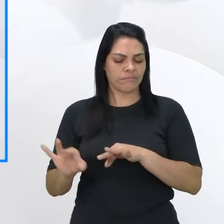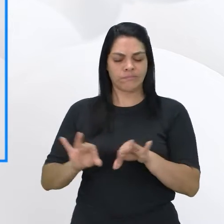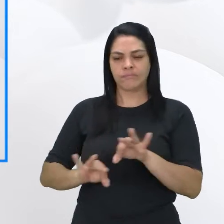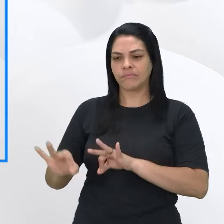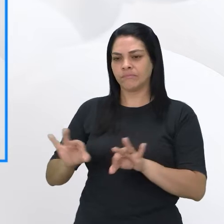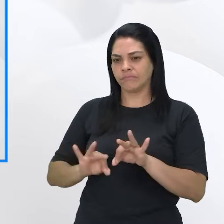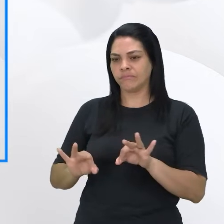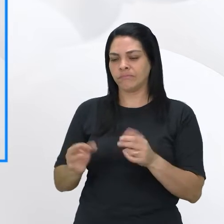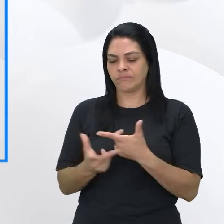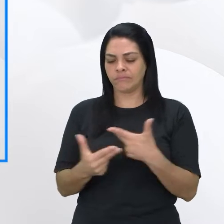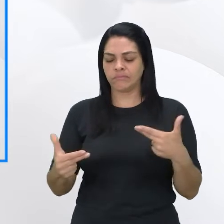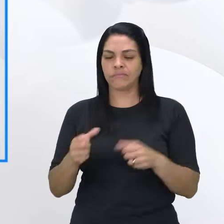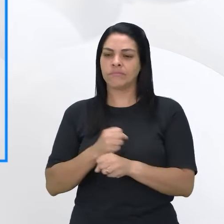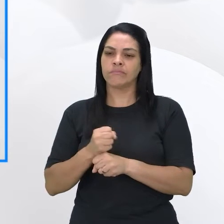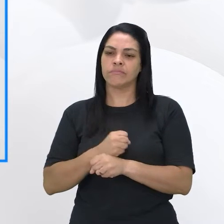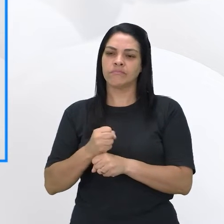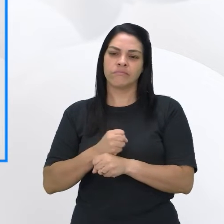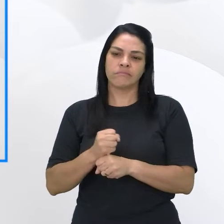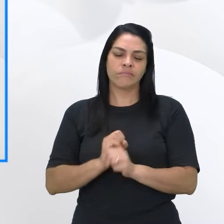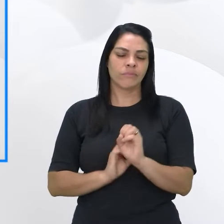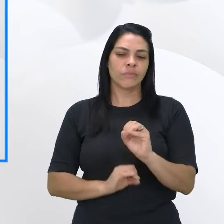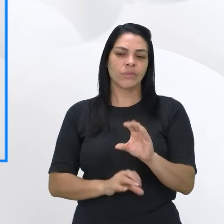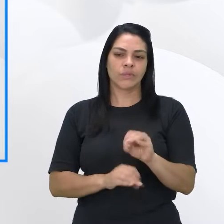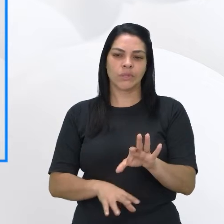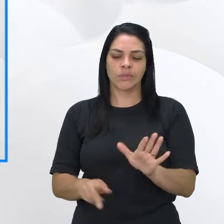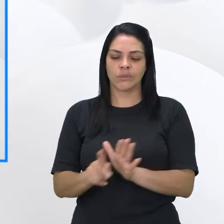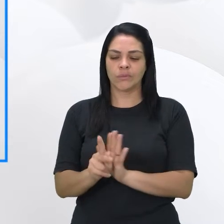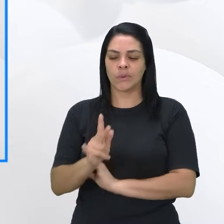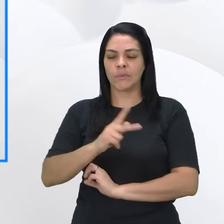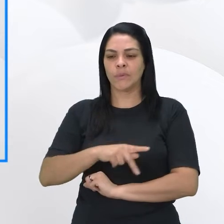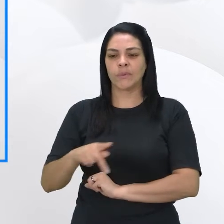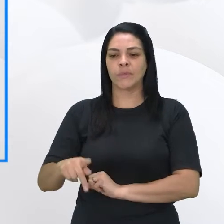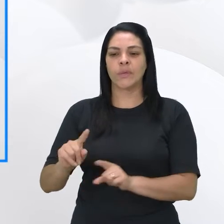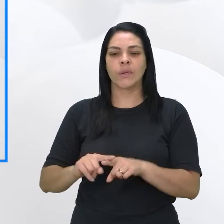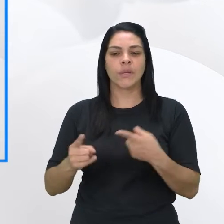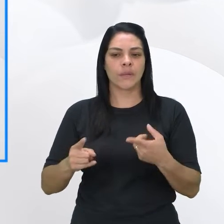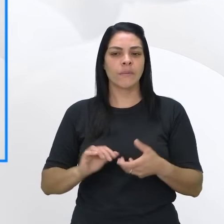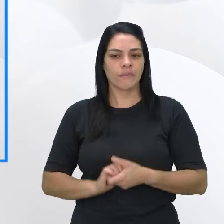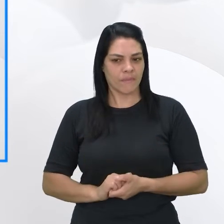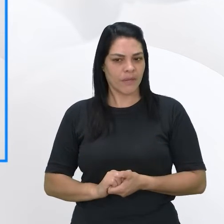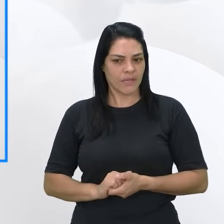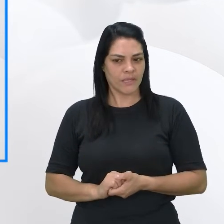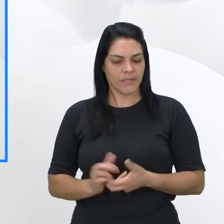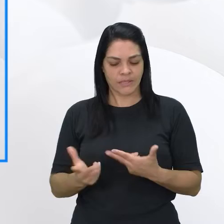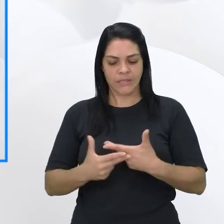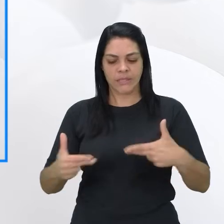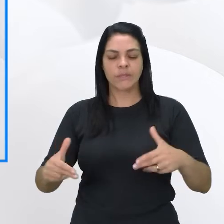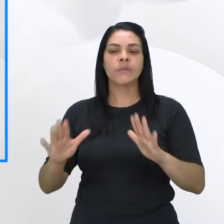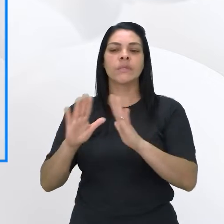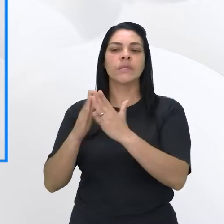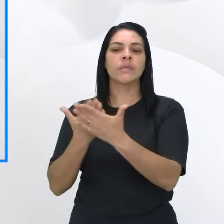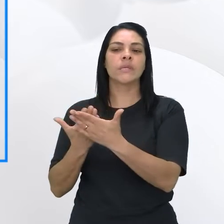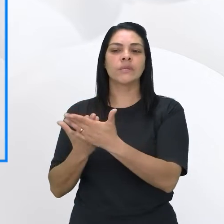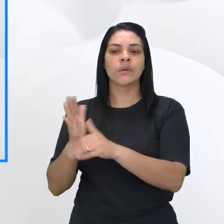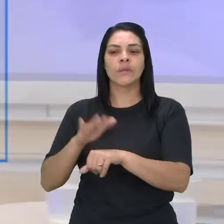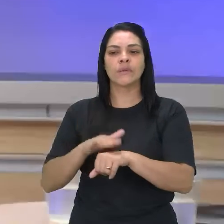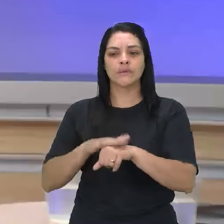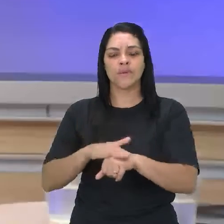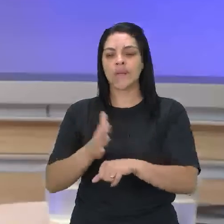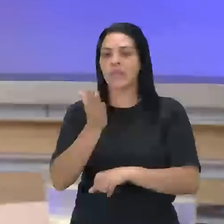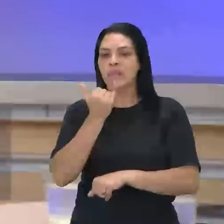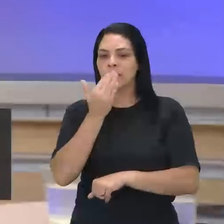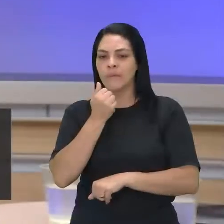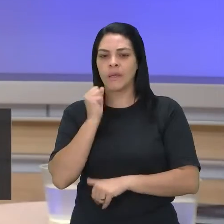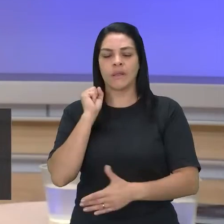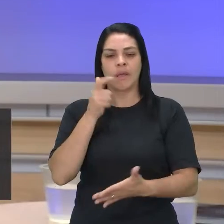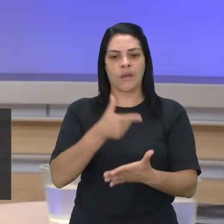um plano anual de ensino de um professor, mas nas compras que a escola vai fazer, né? Na